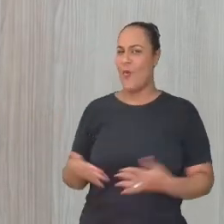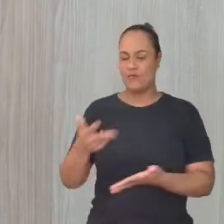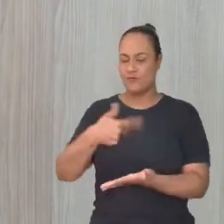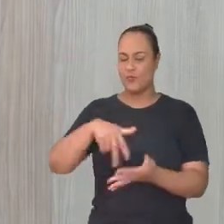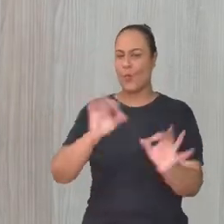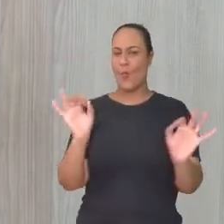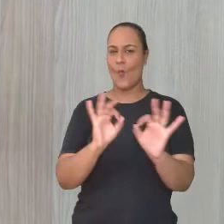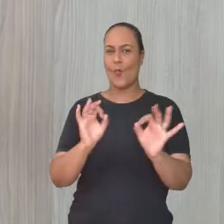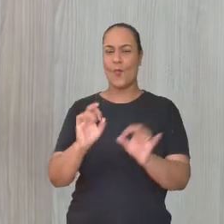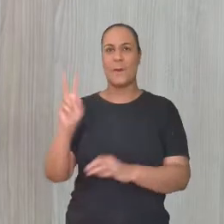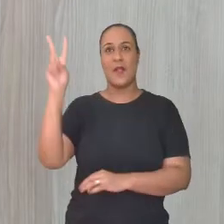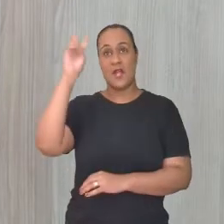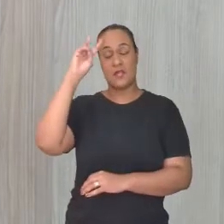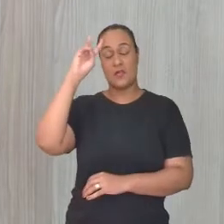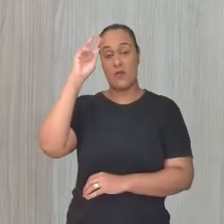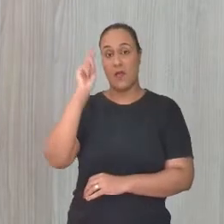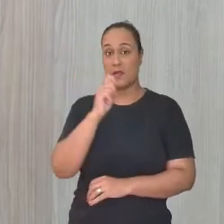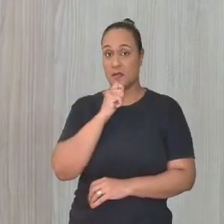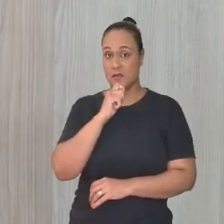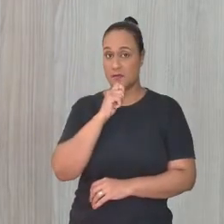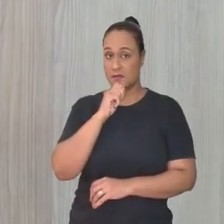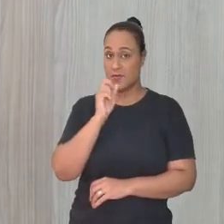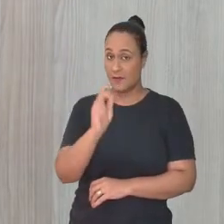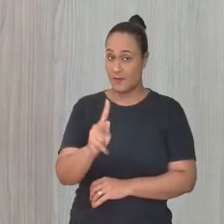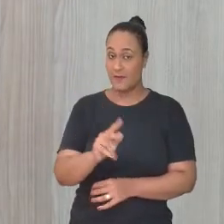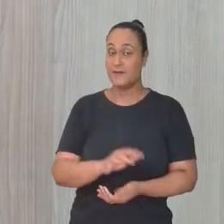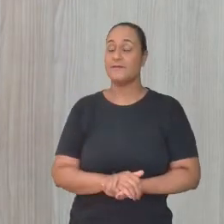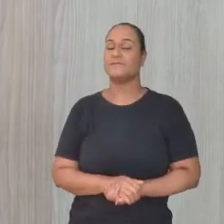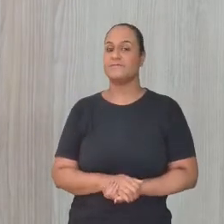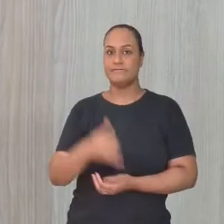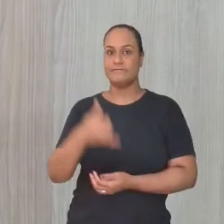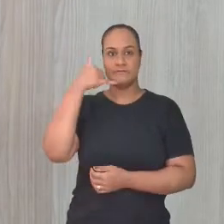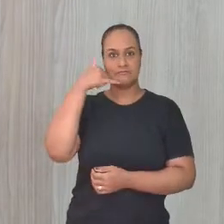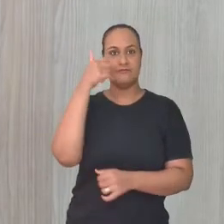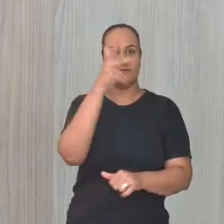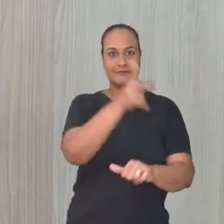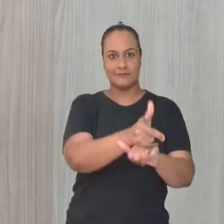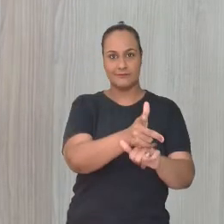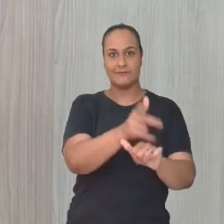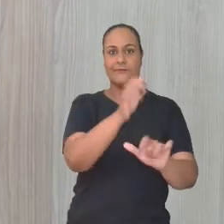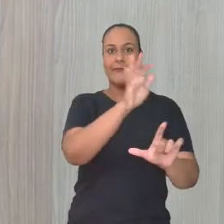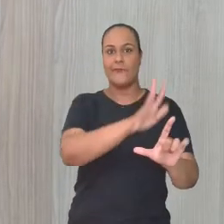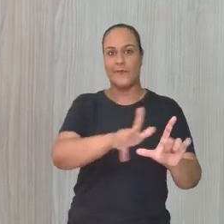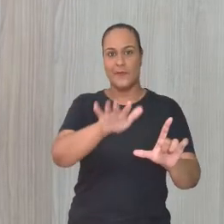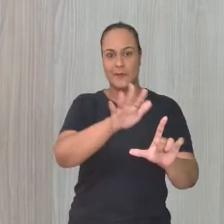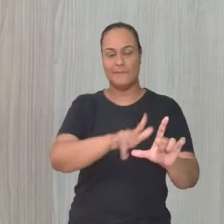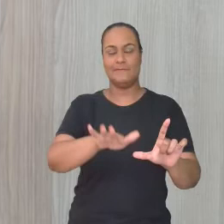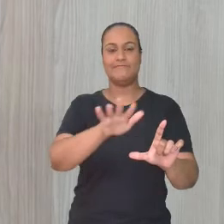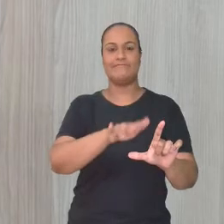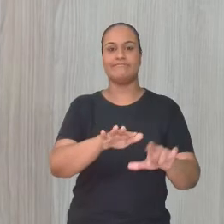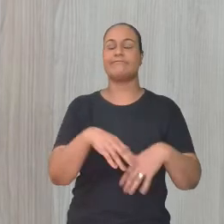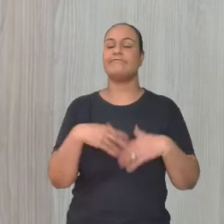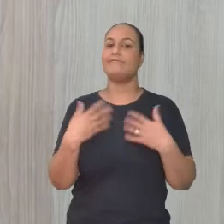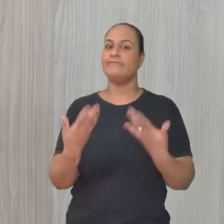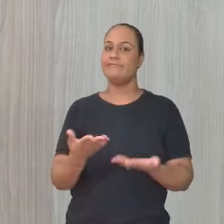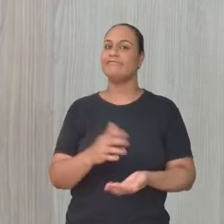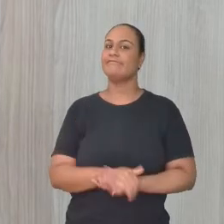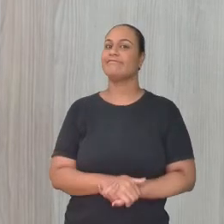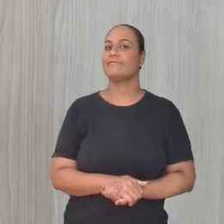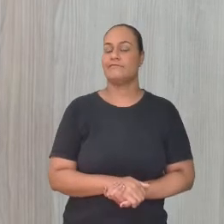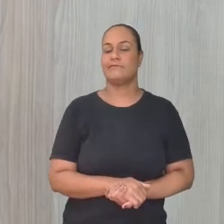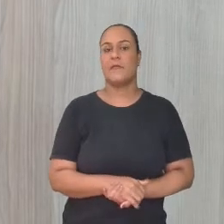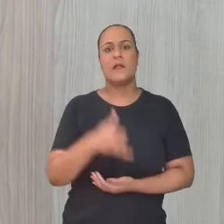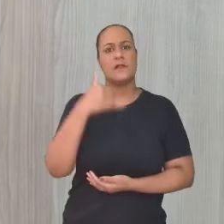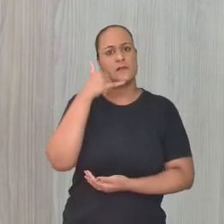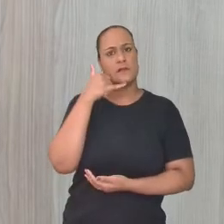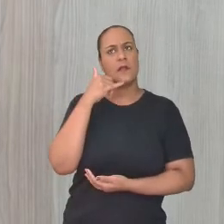porque é segunda-feira ainda, viu? Tá vendo? Então, posiciona aí a câmera do seu celular, né? Tem aí o QR Code, né? Se o celular